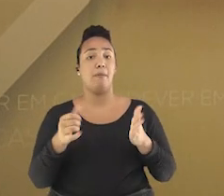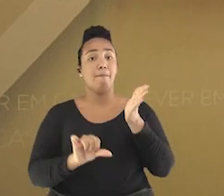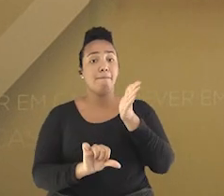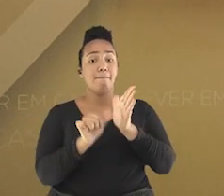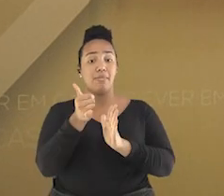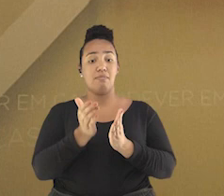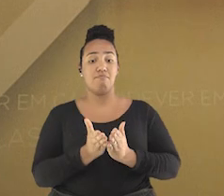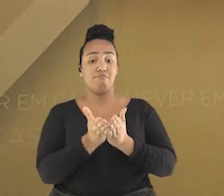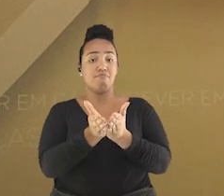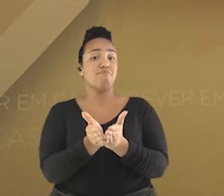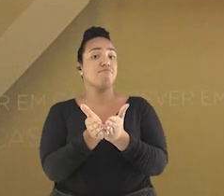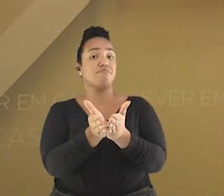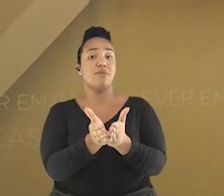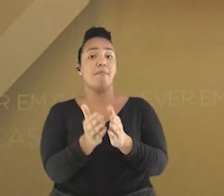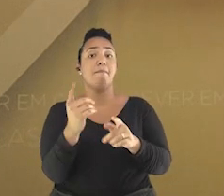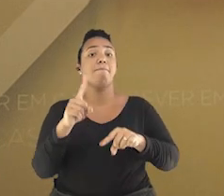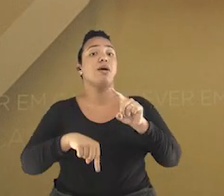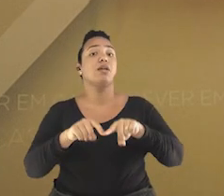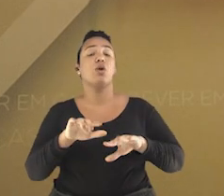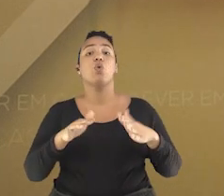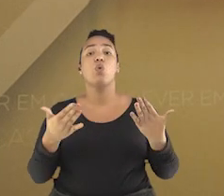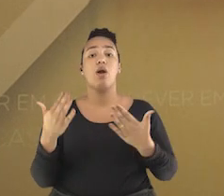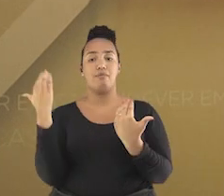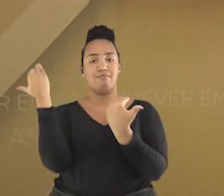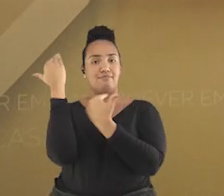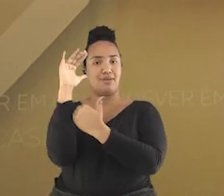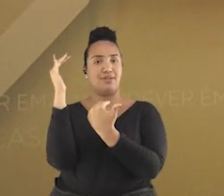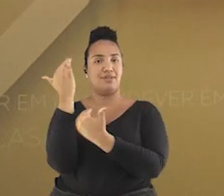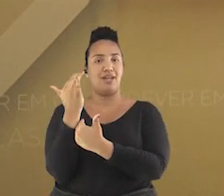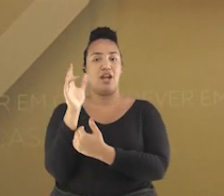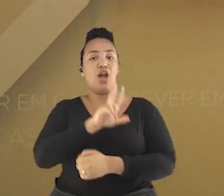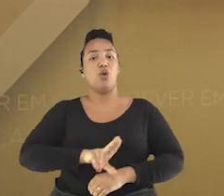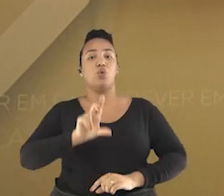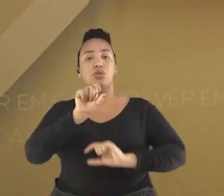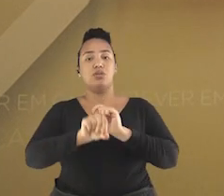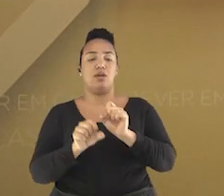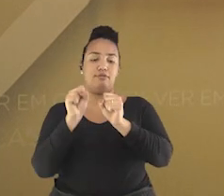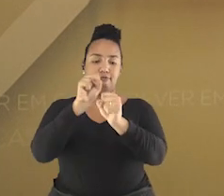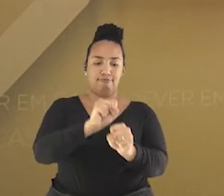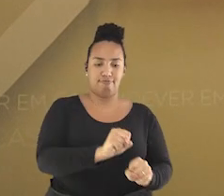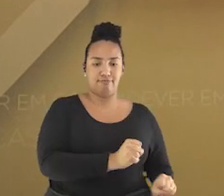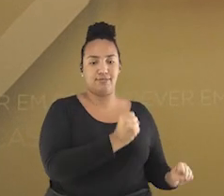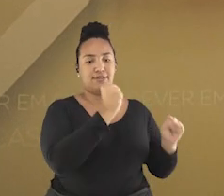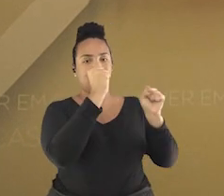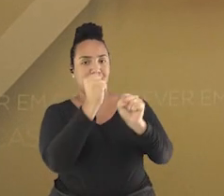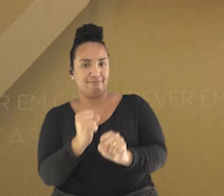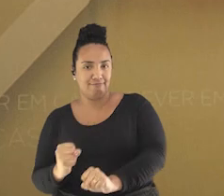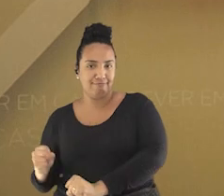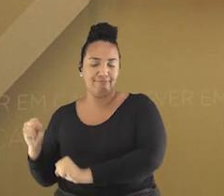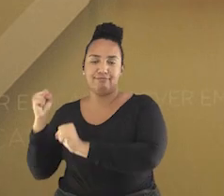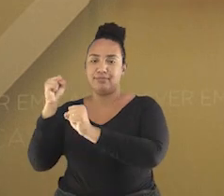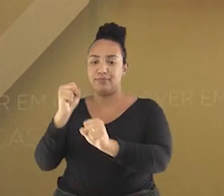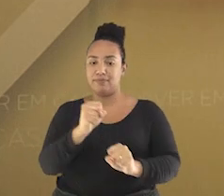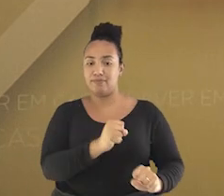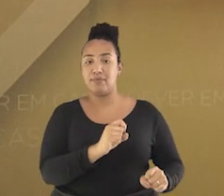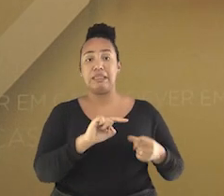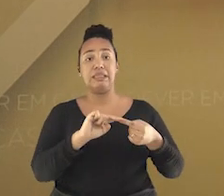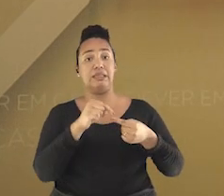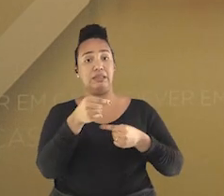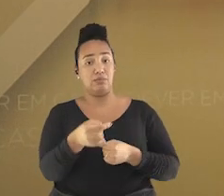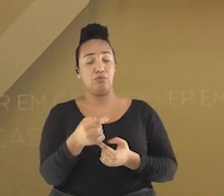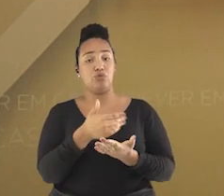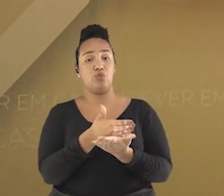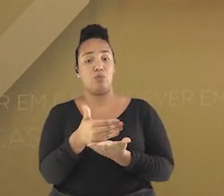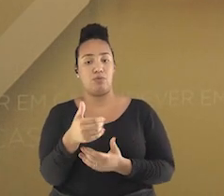primeiras embarcações, elas eram de madeira e as pessoas usavam remos. Depois começaram a ser movidas